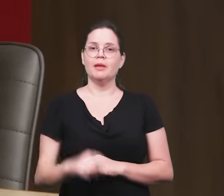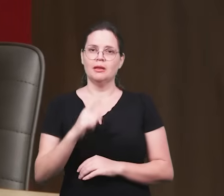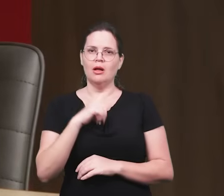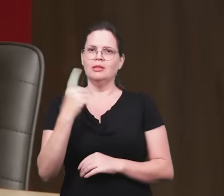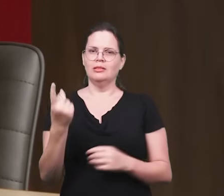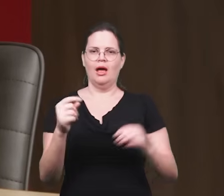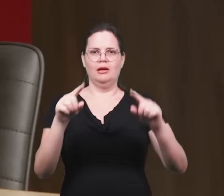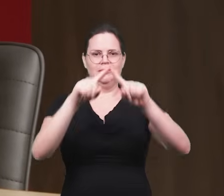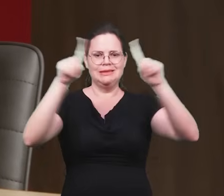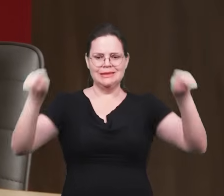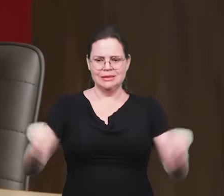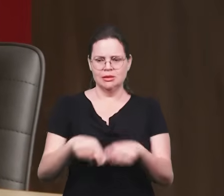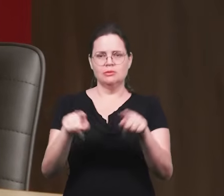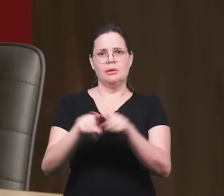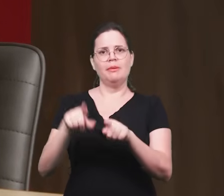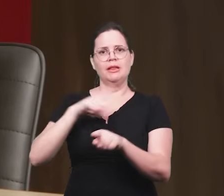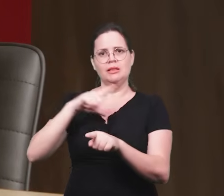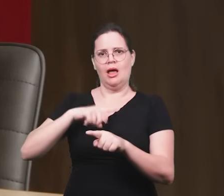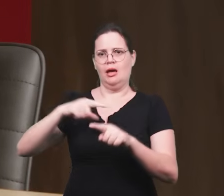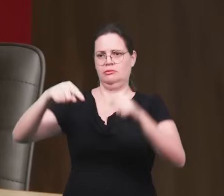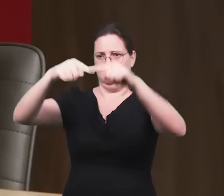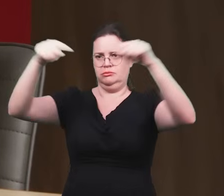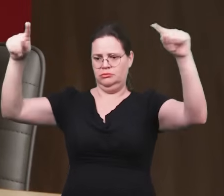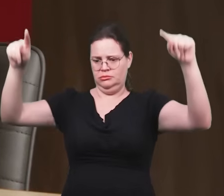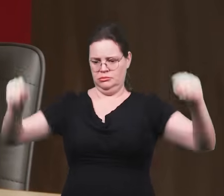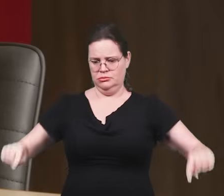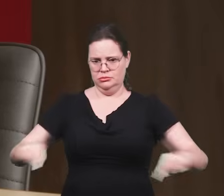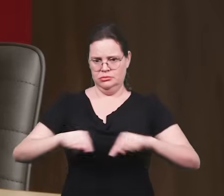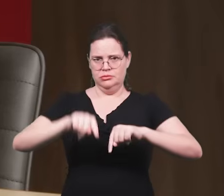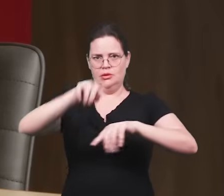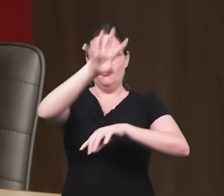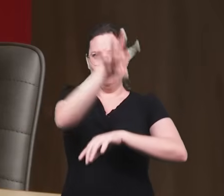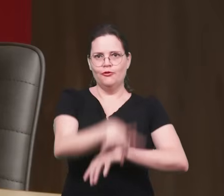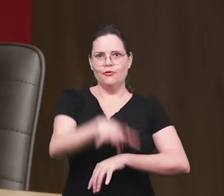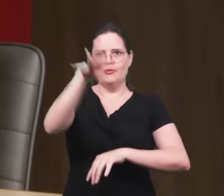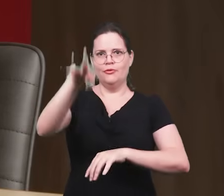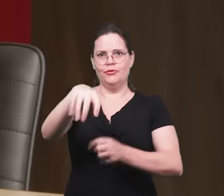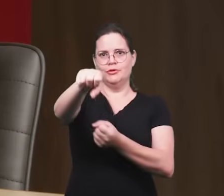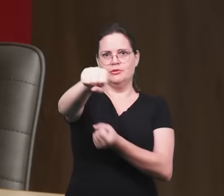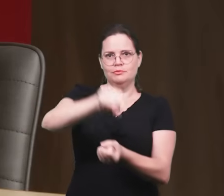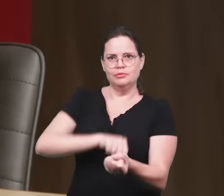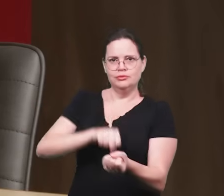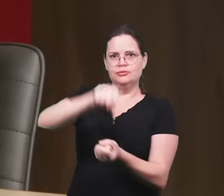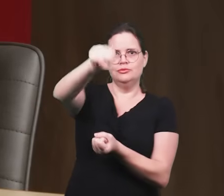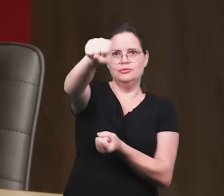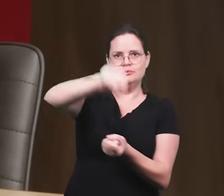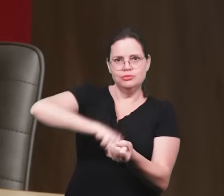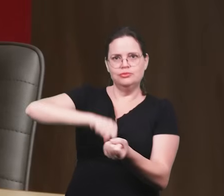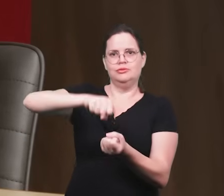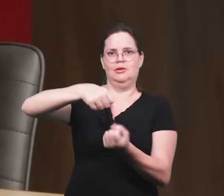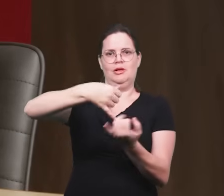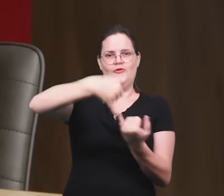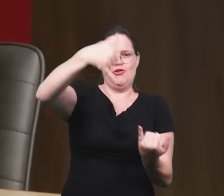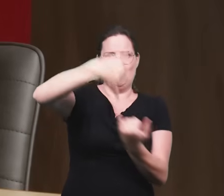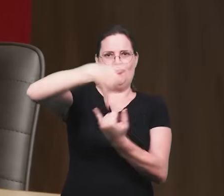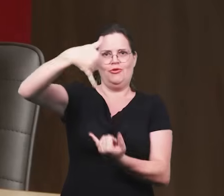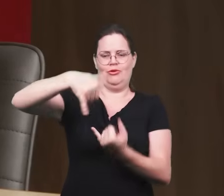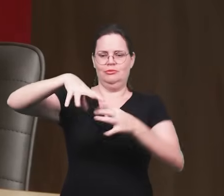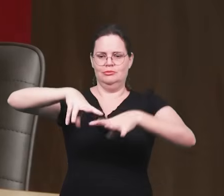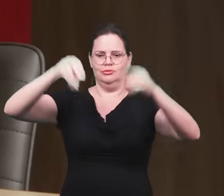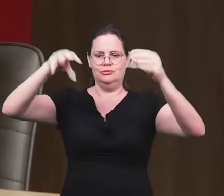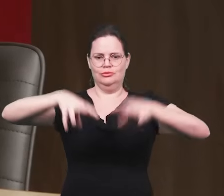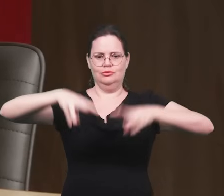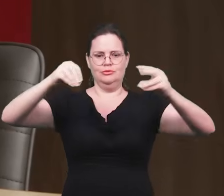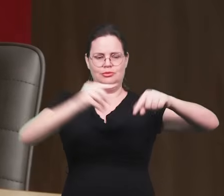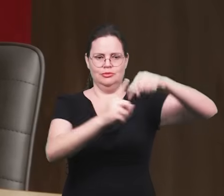aqueles teares. E esse instrumento, ele tinha a função de segurar e organizar as